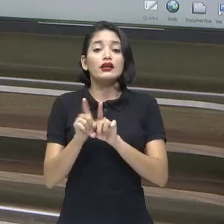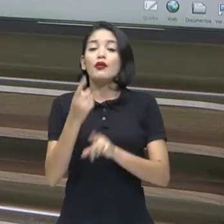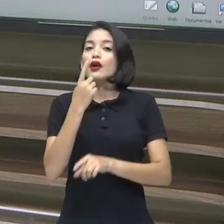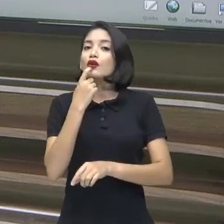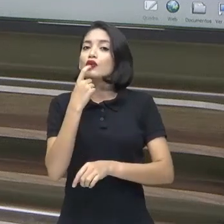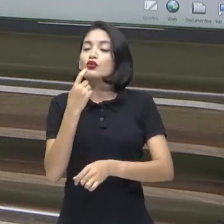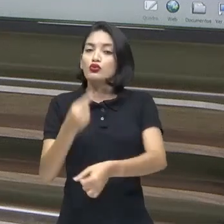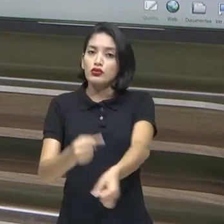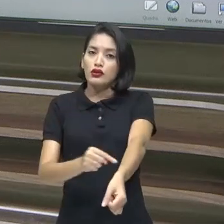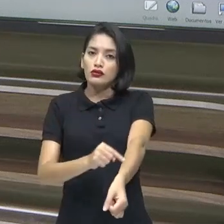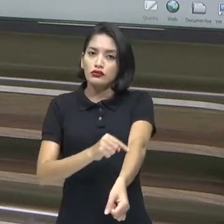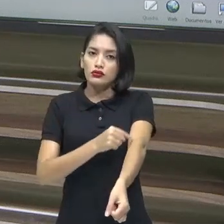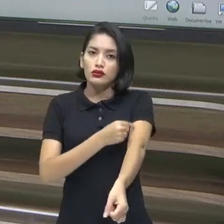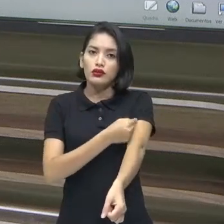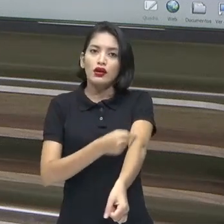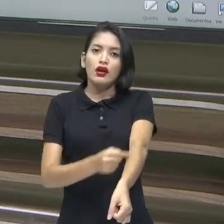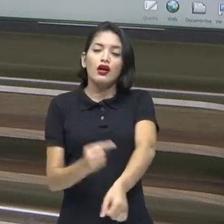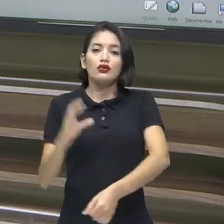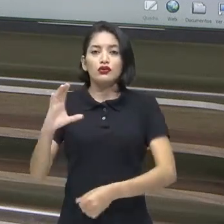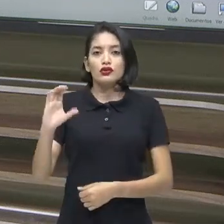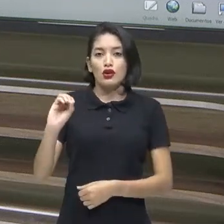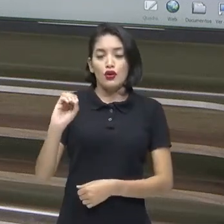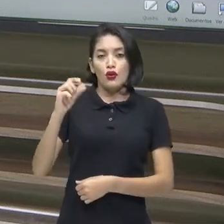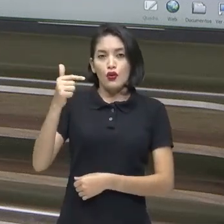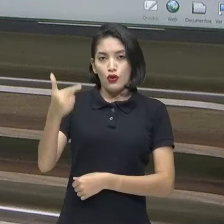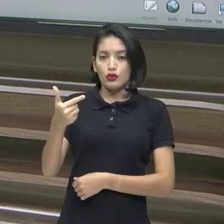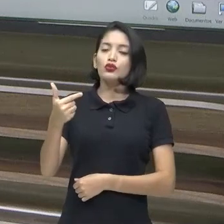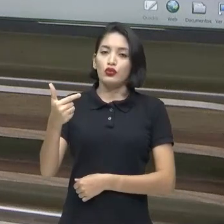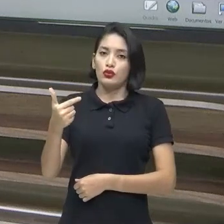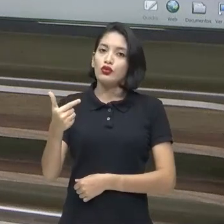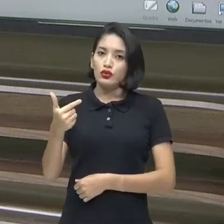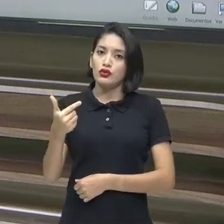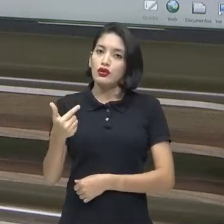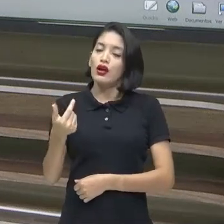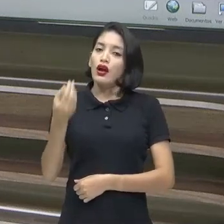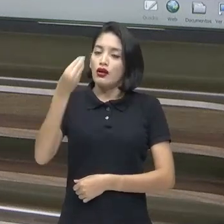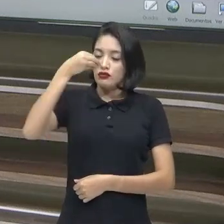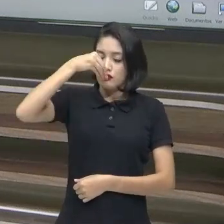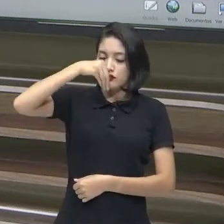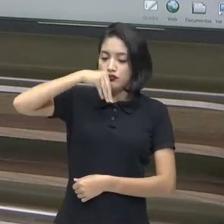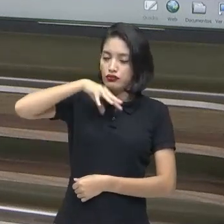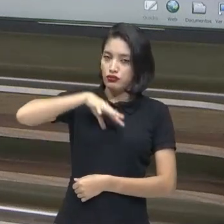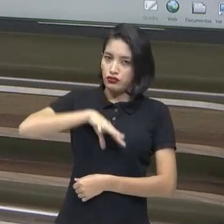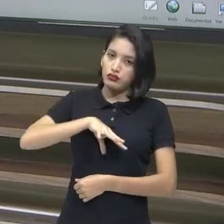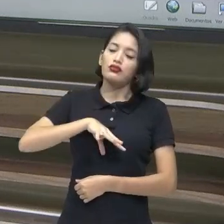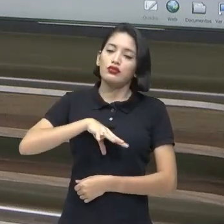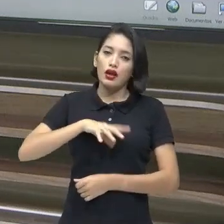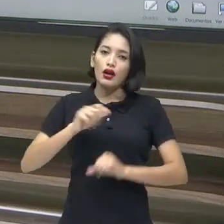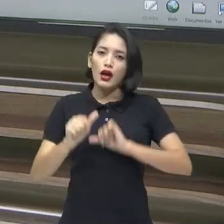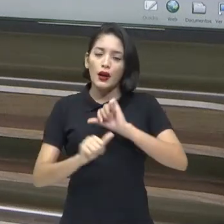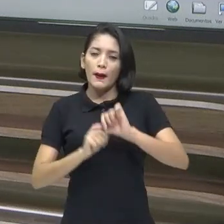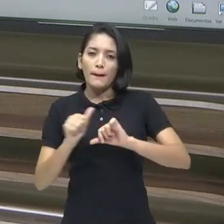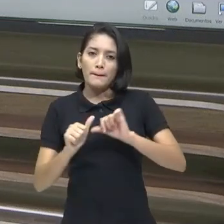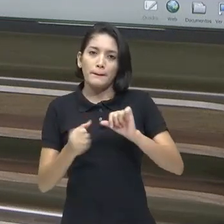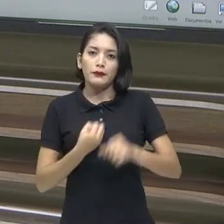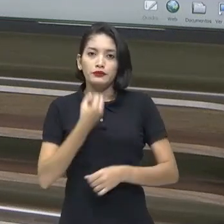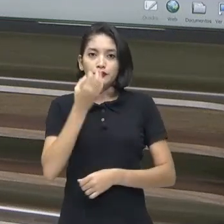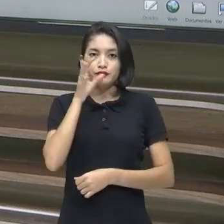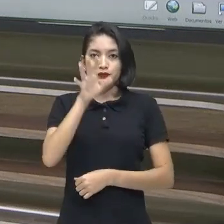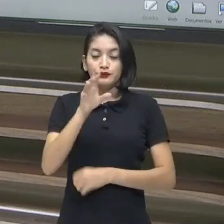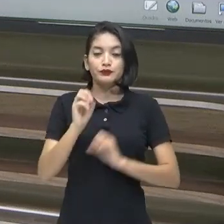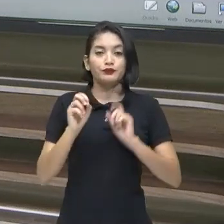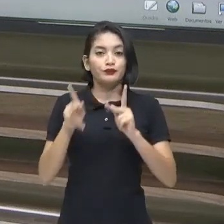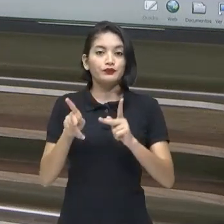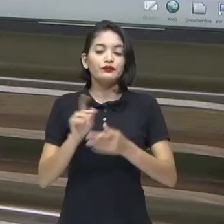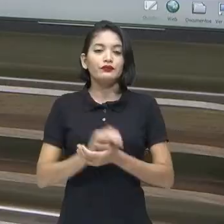faz o transporte do gás carbônico, né? O transporte inverso, ele vai trazer o gás carbônico que vai ser eliminado pelo sistema respiratório. Tá? Então